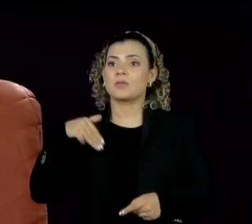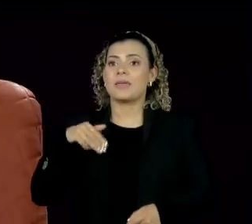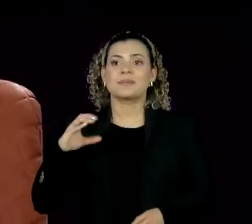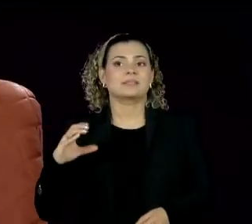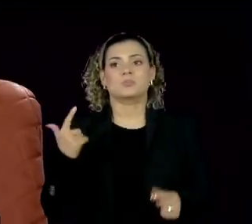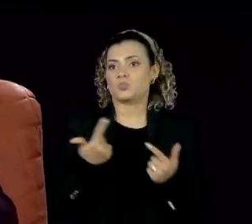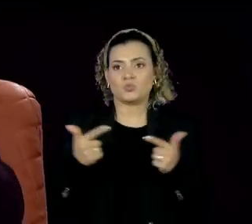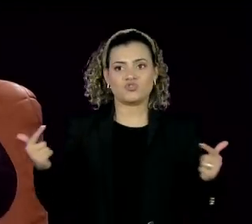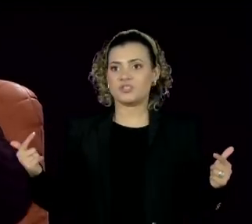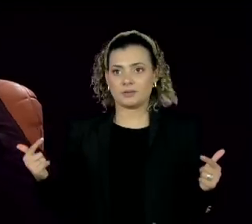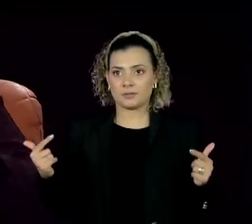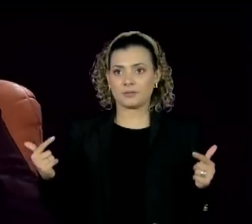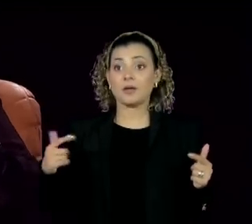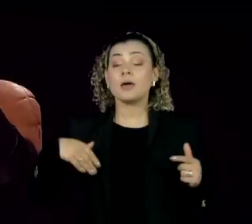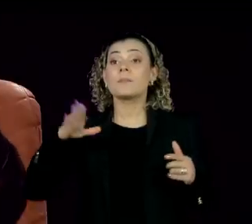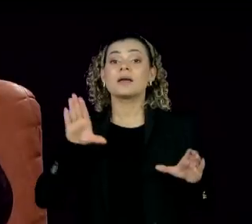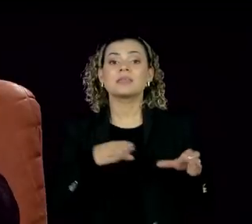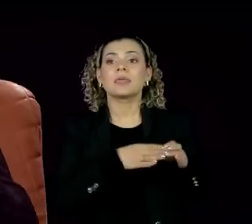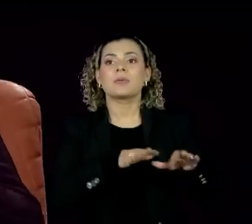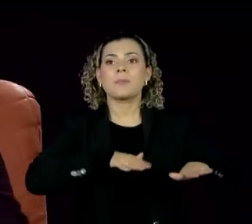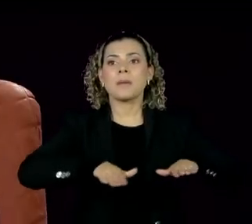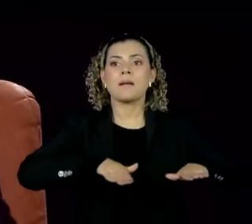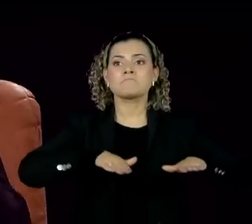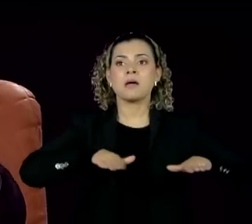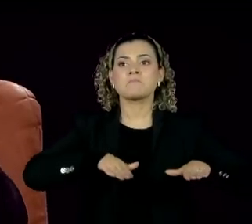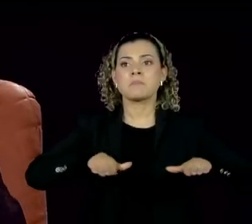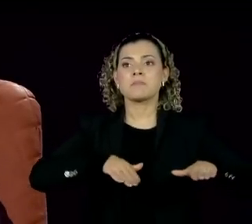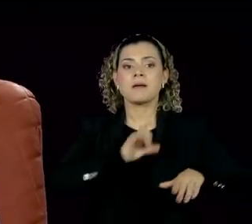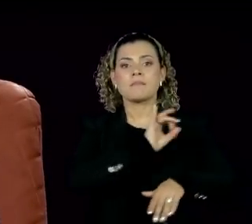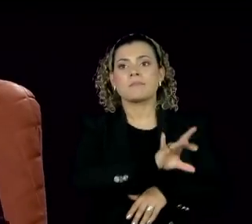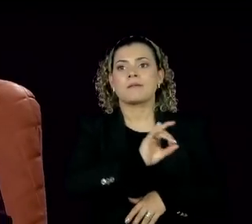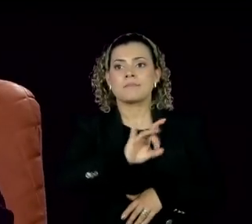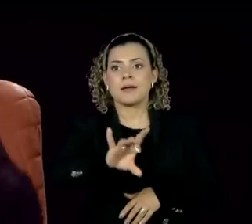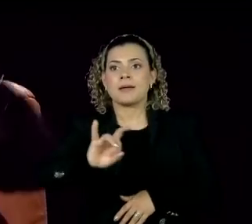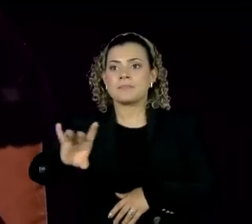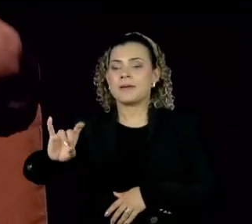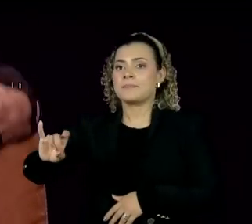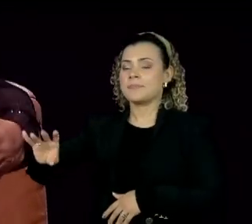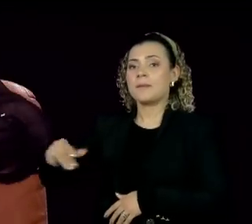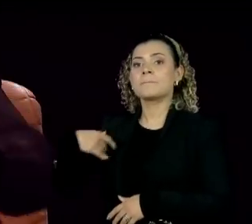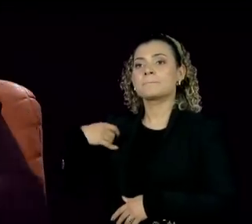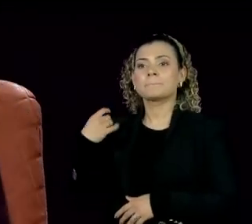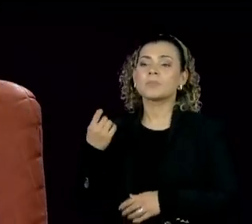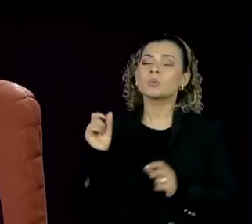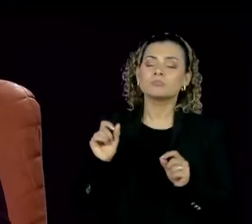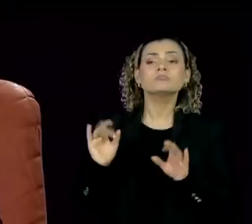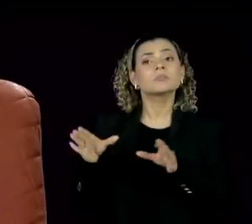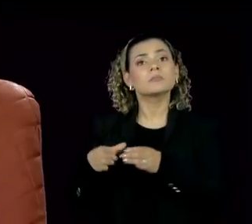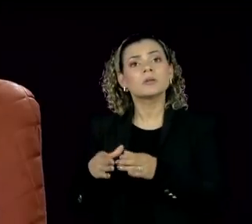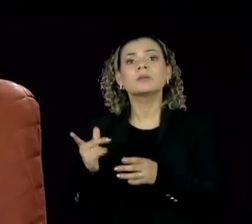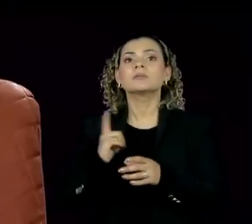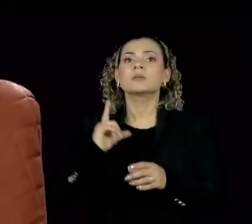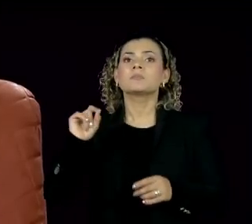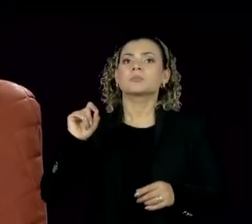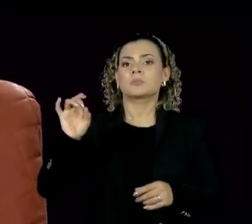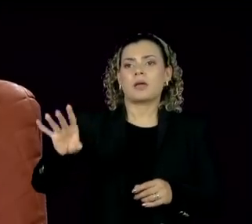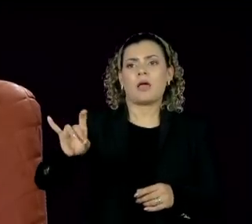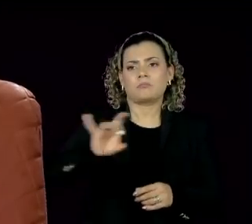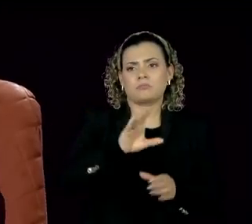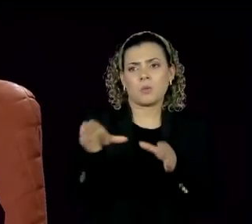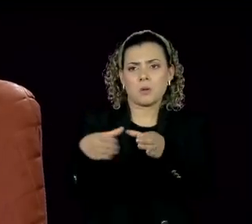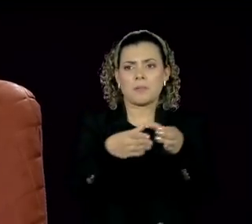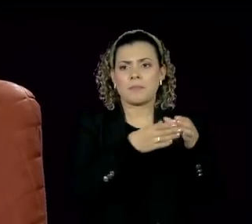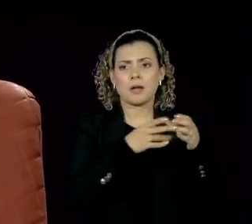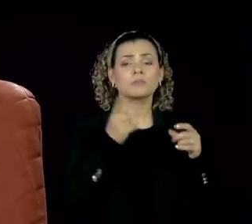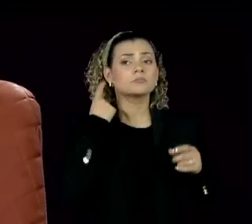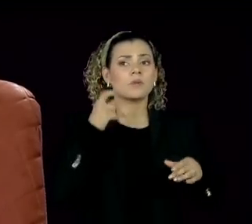cantando. Era mais as equipes de som no baile, cada uma botando a sua. Ultra botando, depois Cashbox botando,